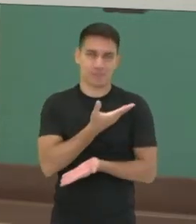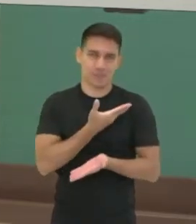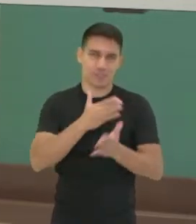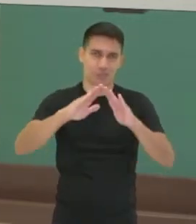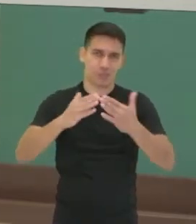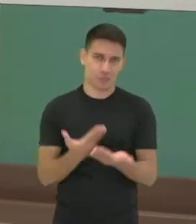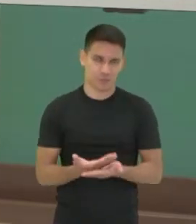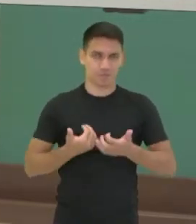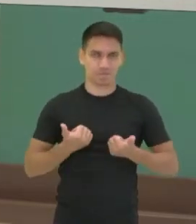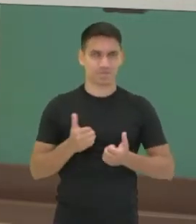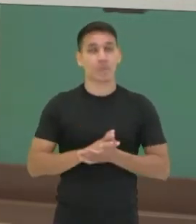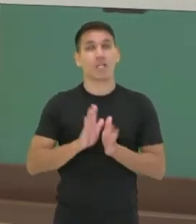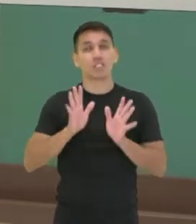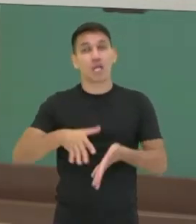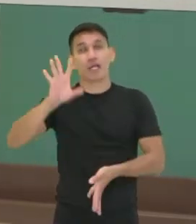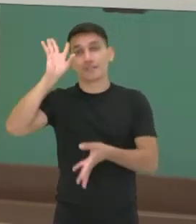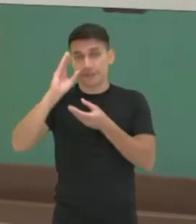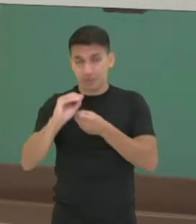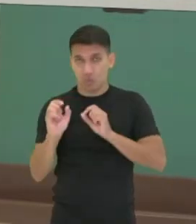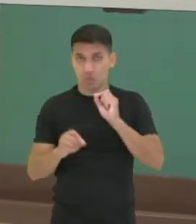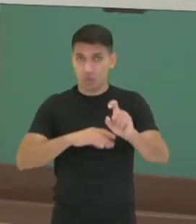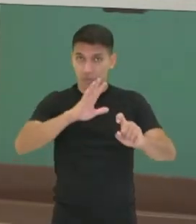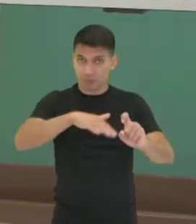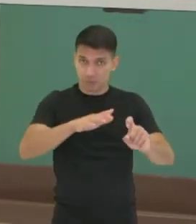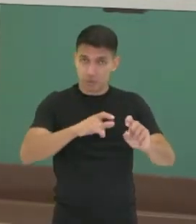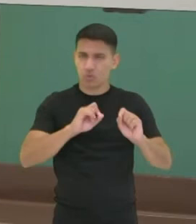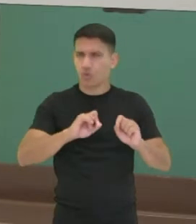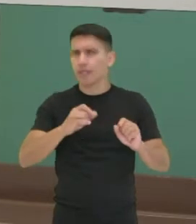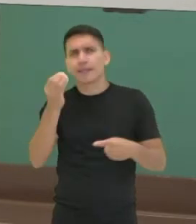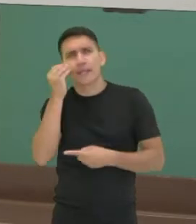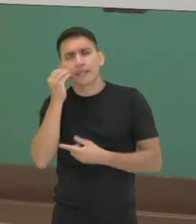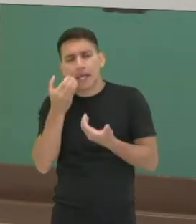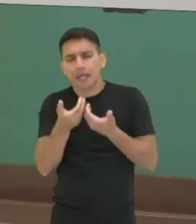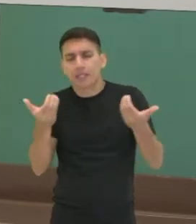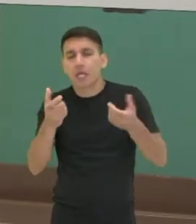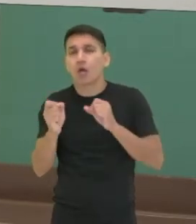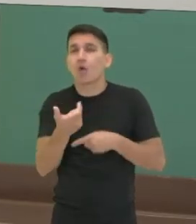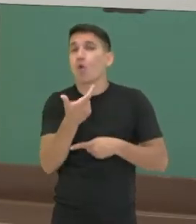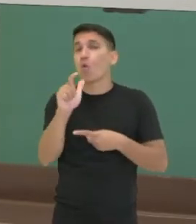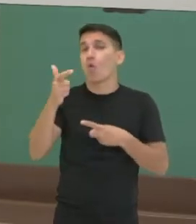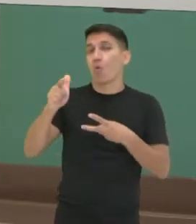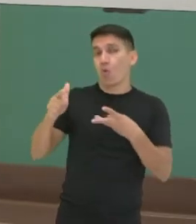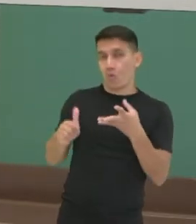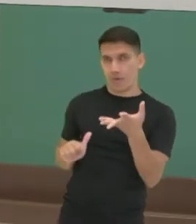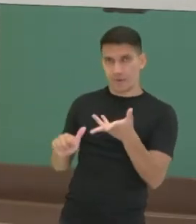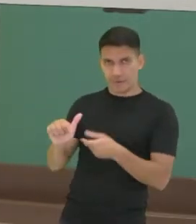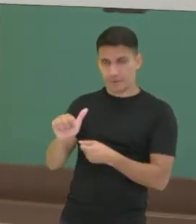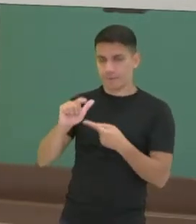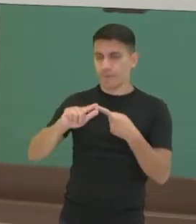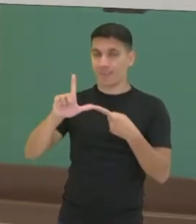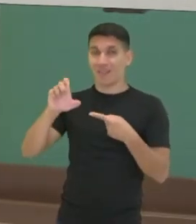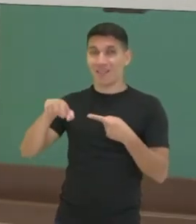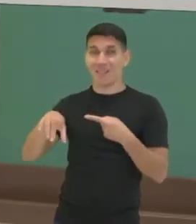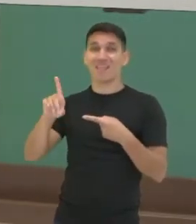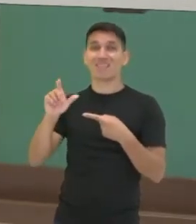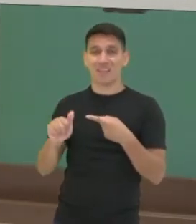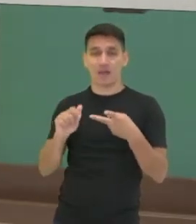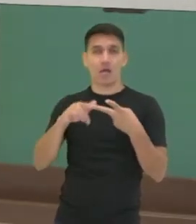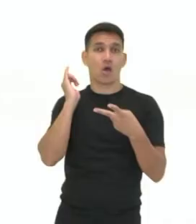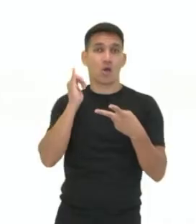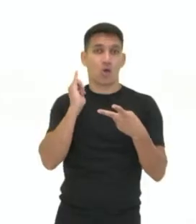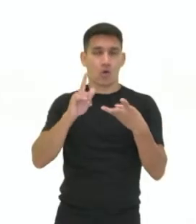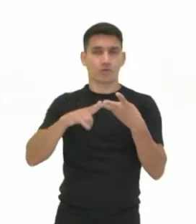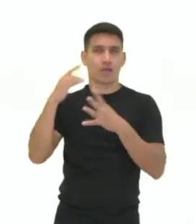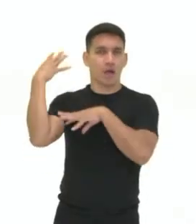o que é mito, mitologia, vamos tentar distinguir o mito dos outros elementos, lenda, conto e fábula.